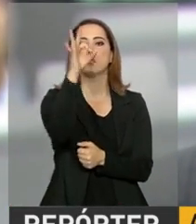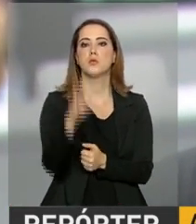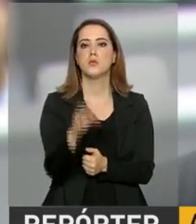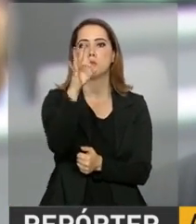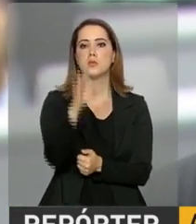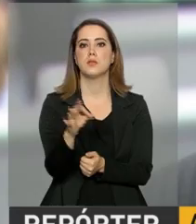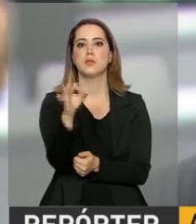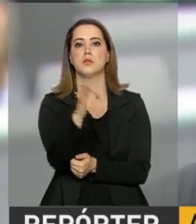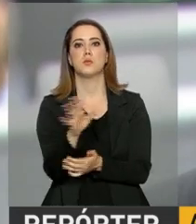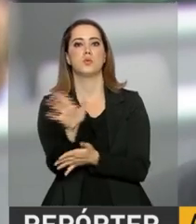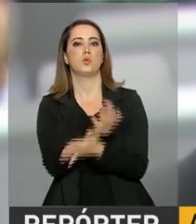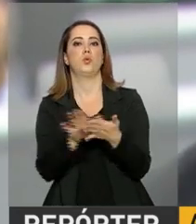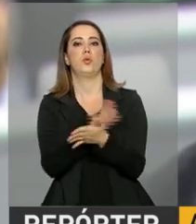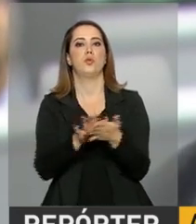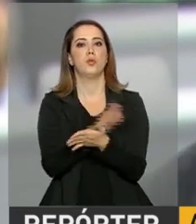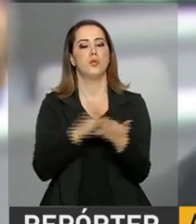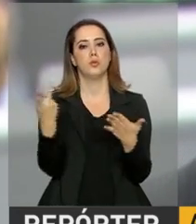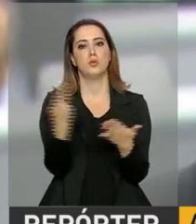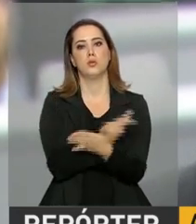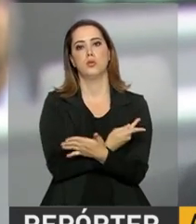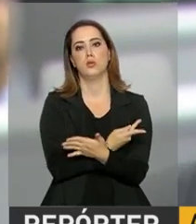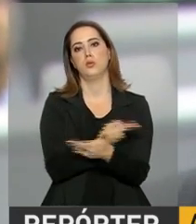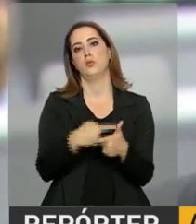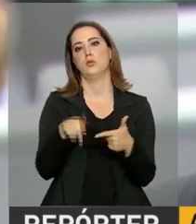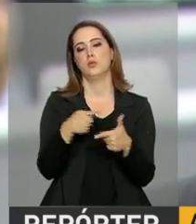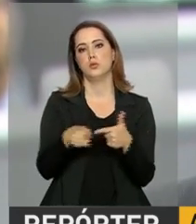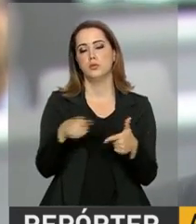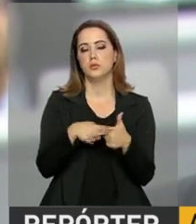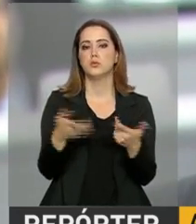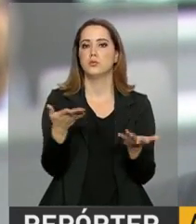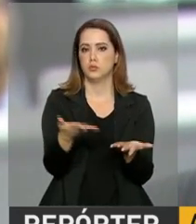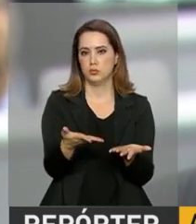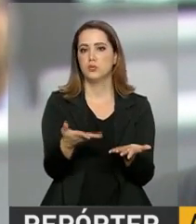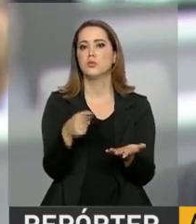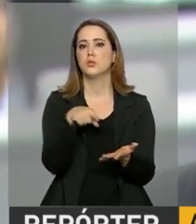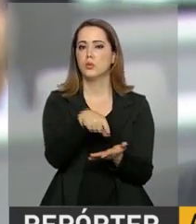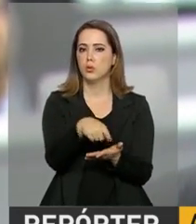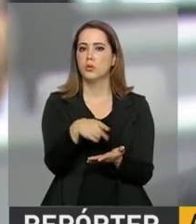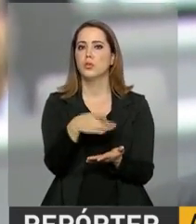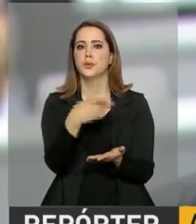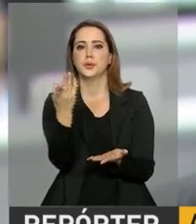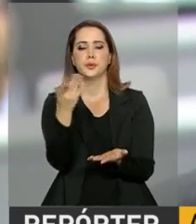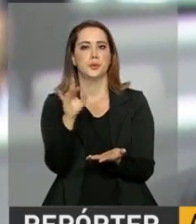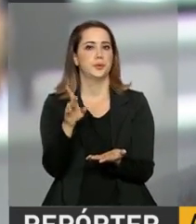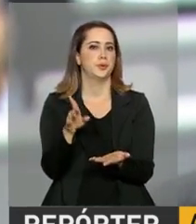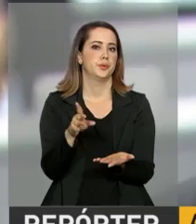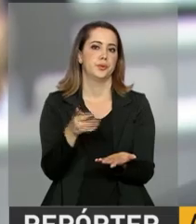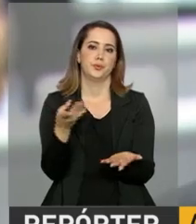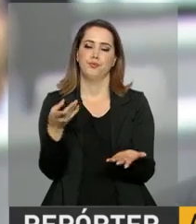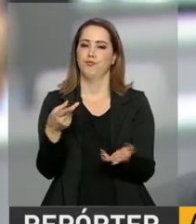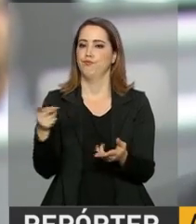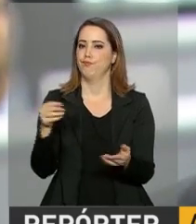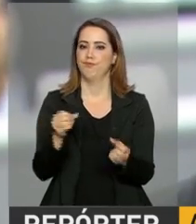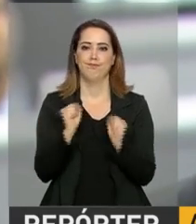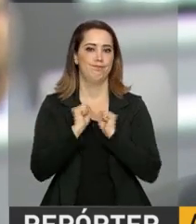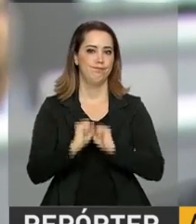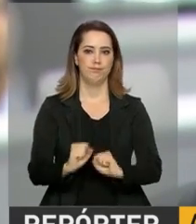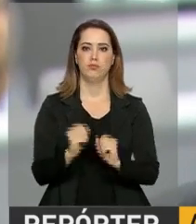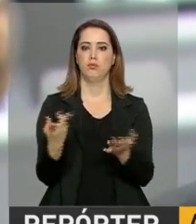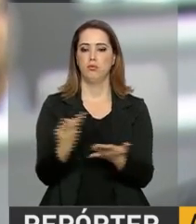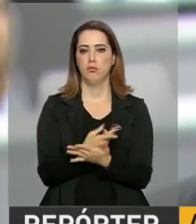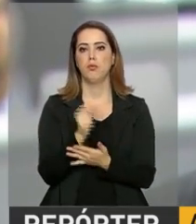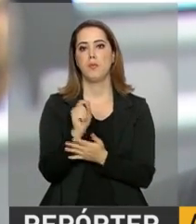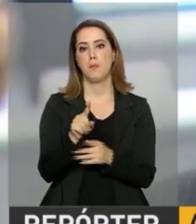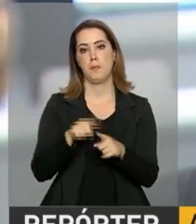não ocorrerá um crime, não ocorrerá um ato. Isso é uma afirmação impossível, seja no Brasil, Estados